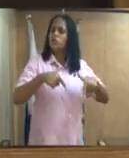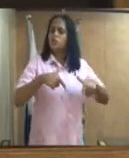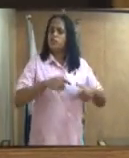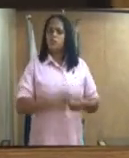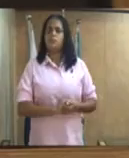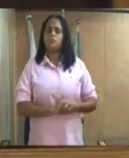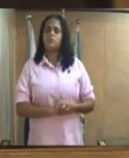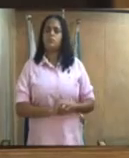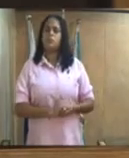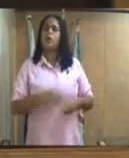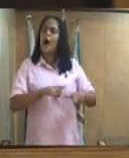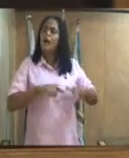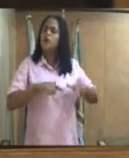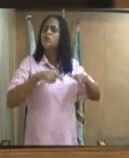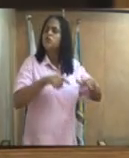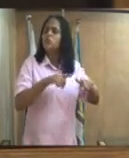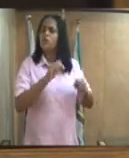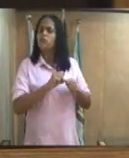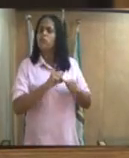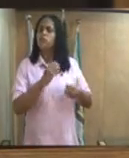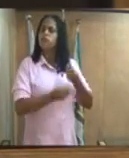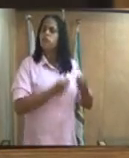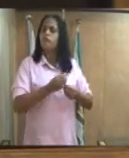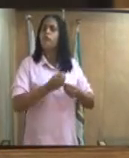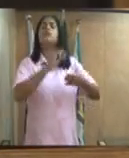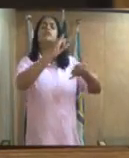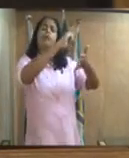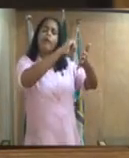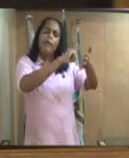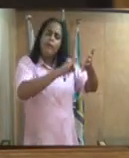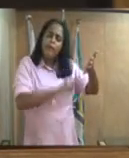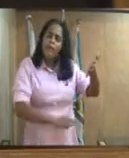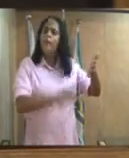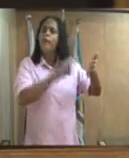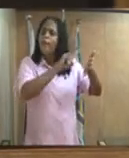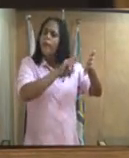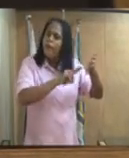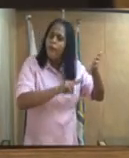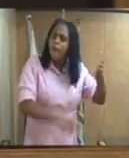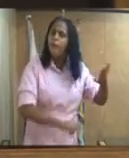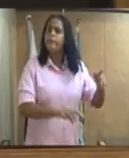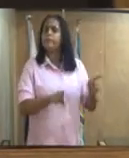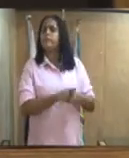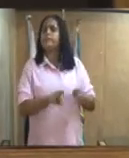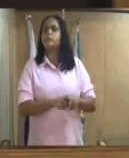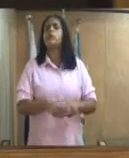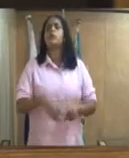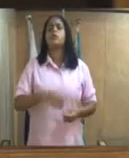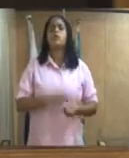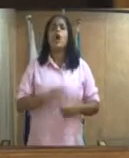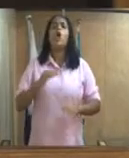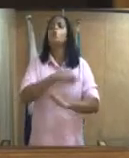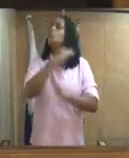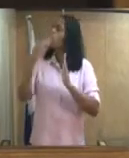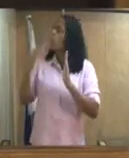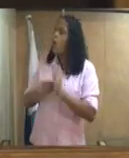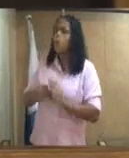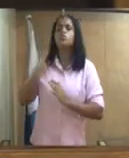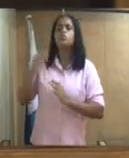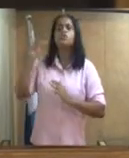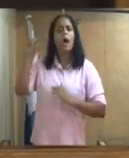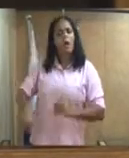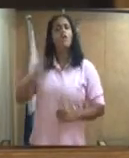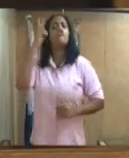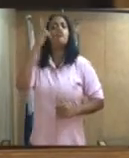foi dado publicidade, foi feita a leitura no expediente, na sessão. Todos aqui constataram